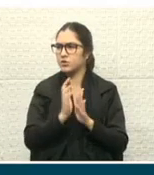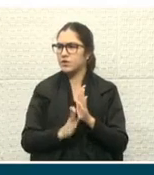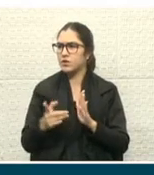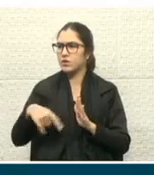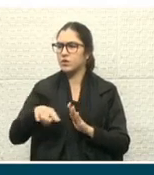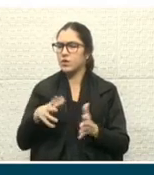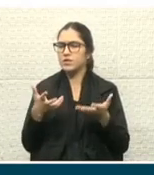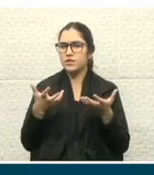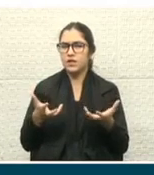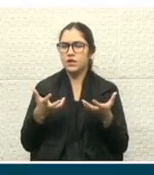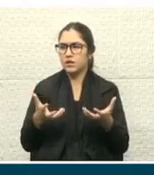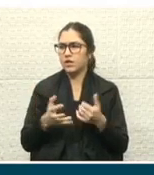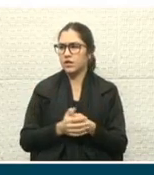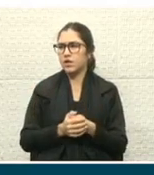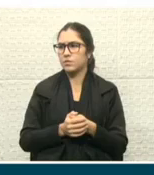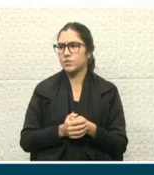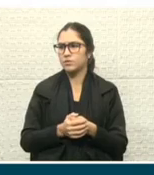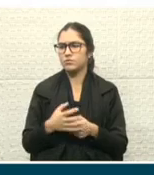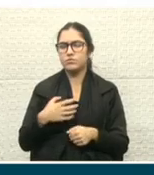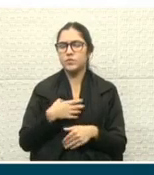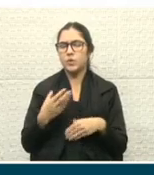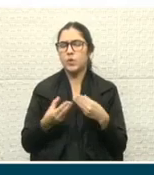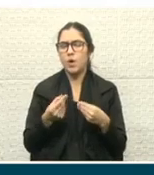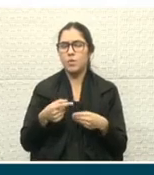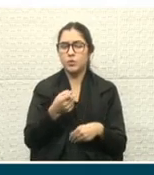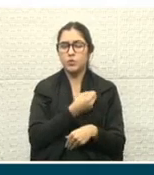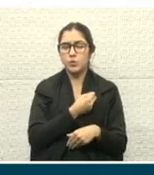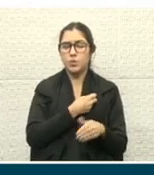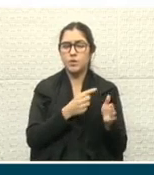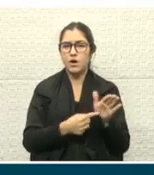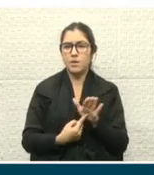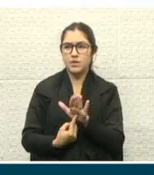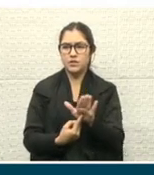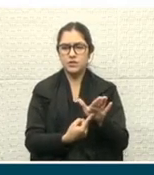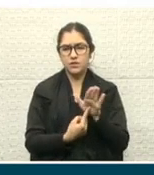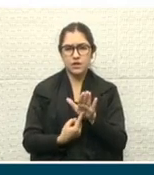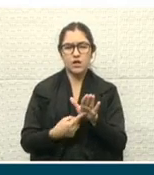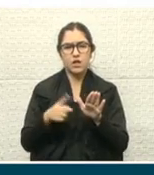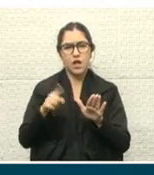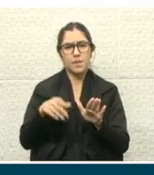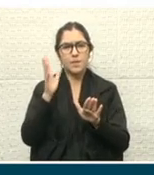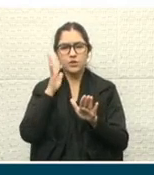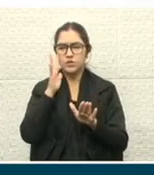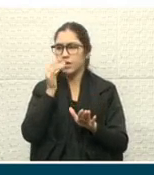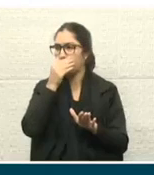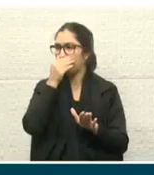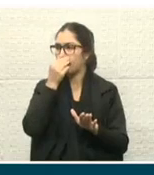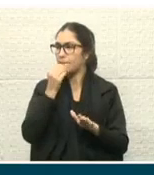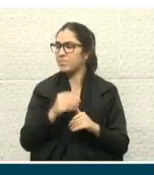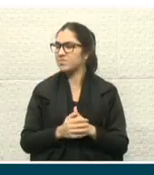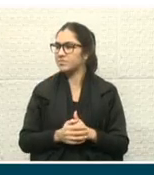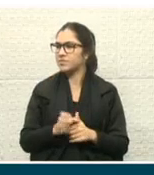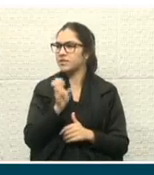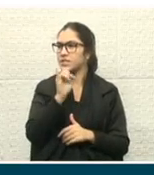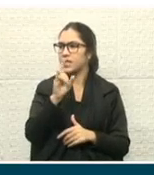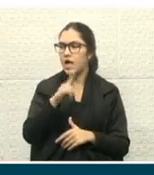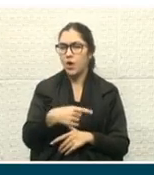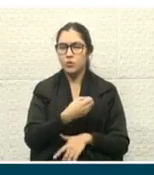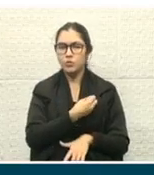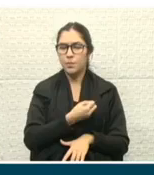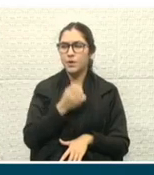nós queremos uma condição para que o número apresentado seja imaginário. Se ele é um